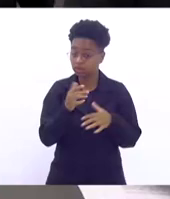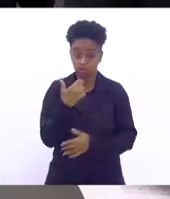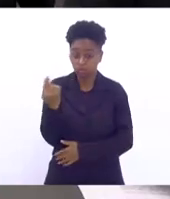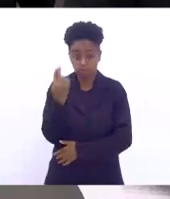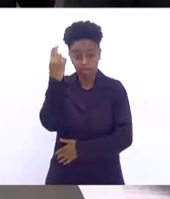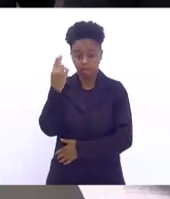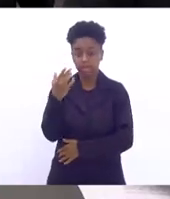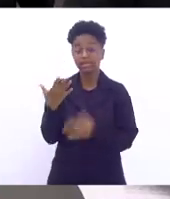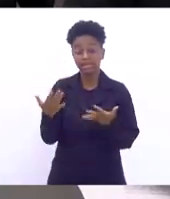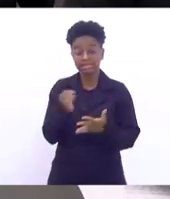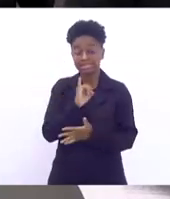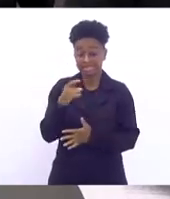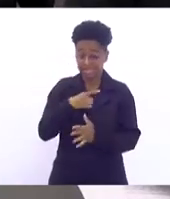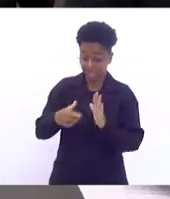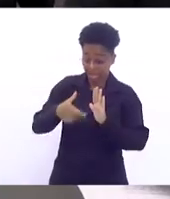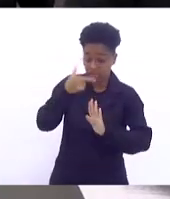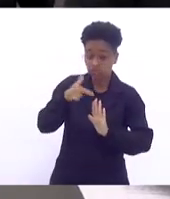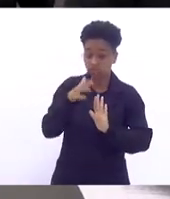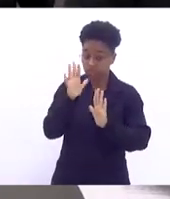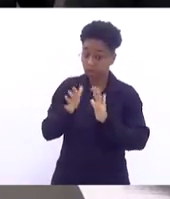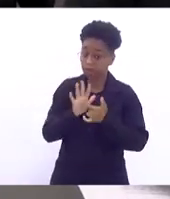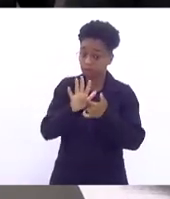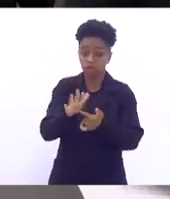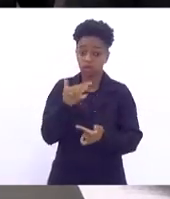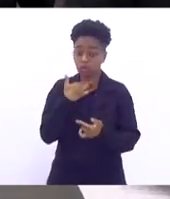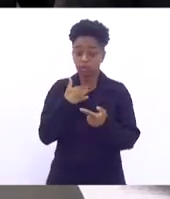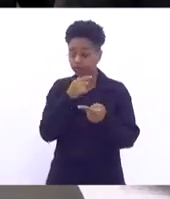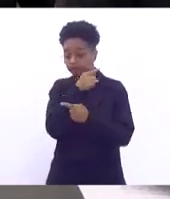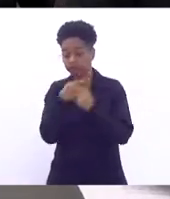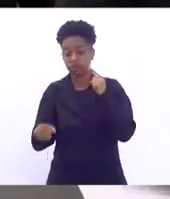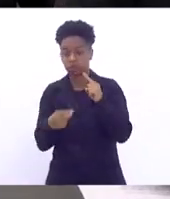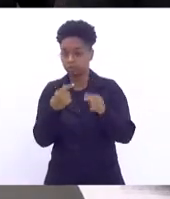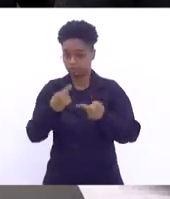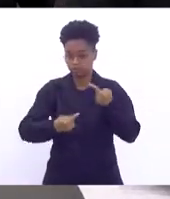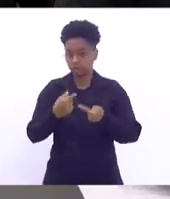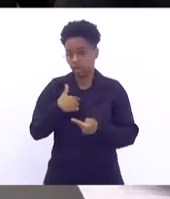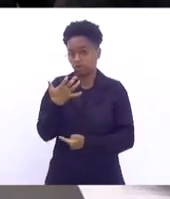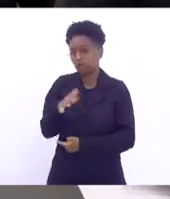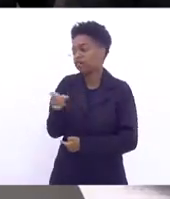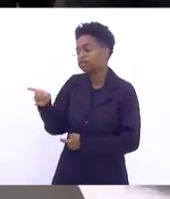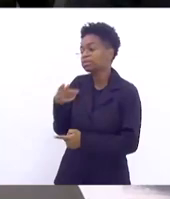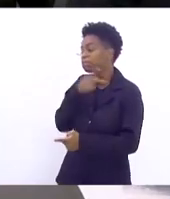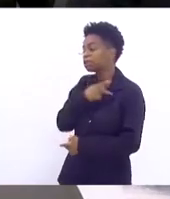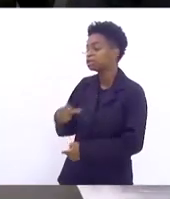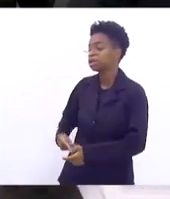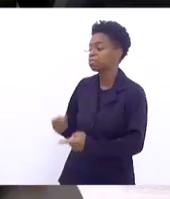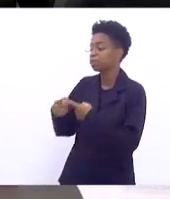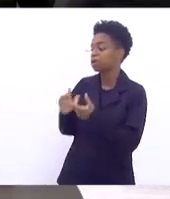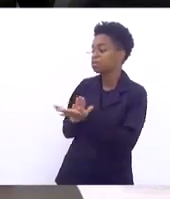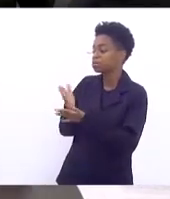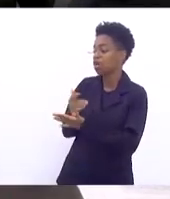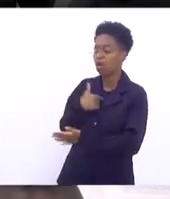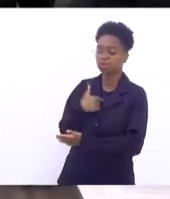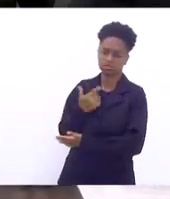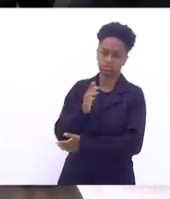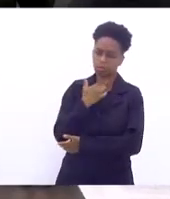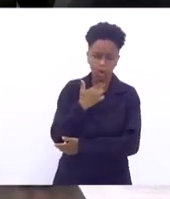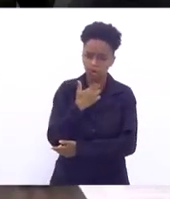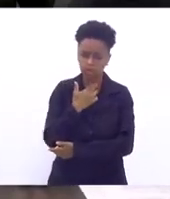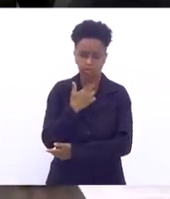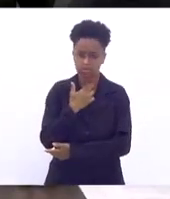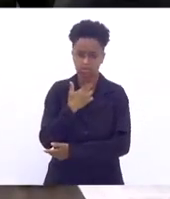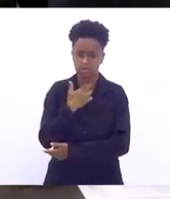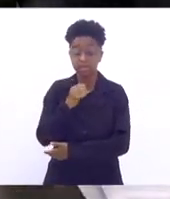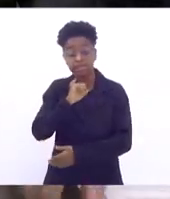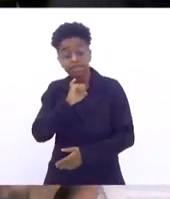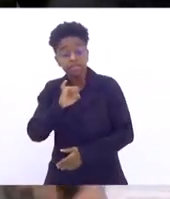na resolução de vossa excelência não pode haver veto político que é eu não quero que você precisa porque você tá me incomodando se não